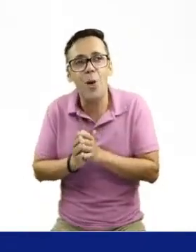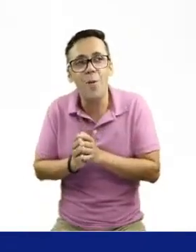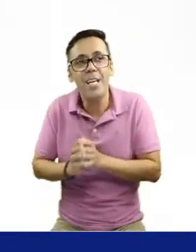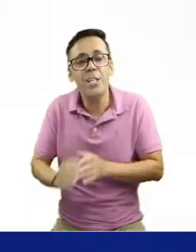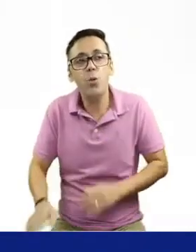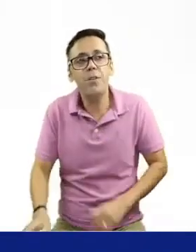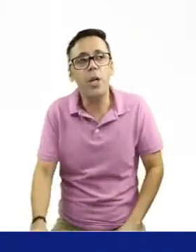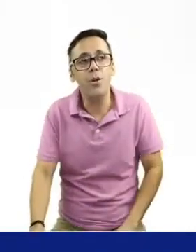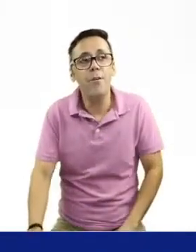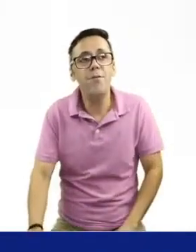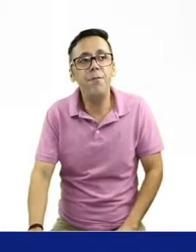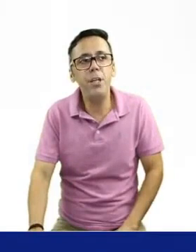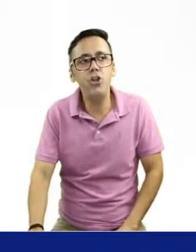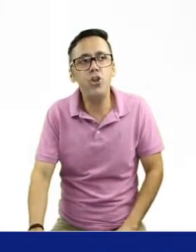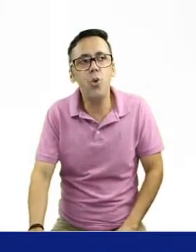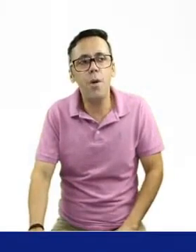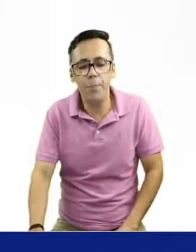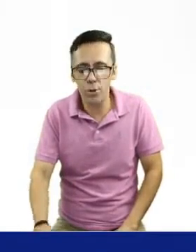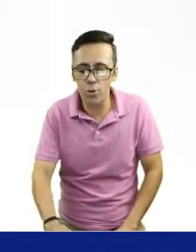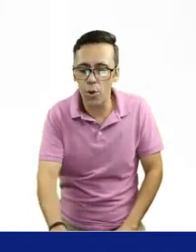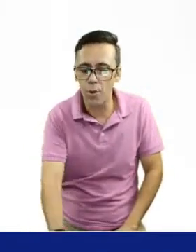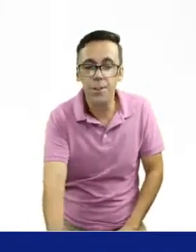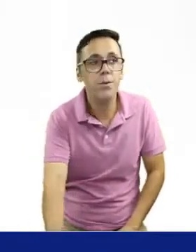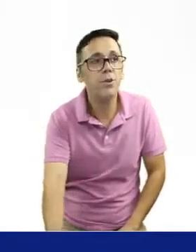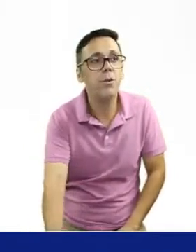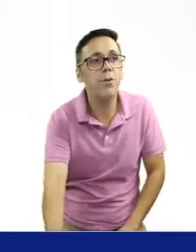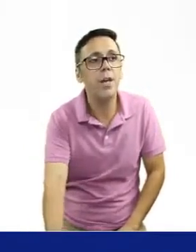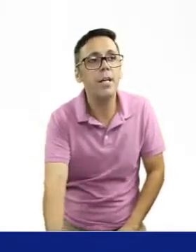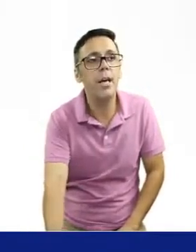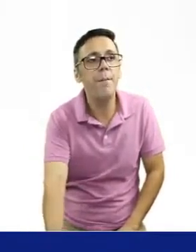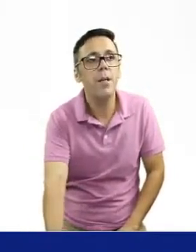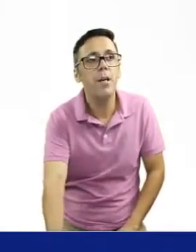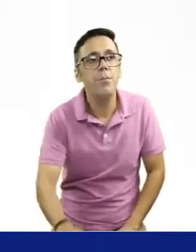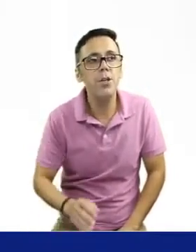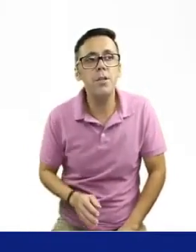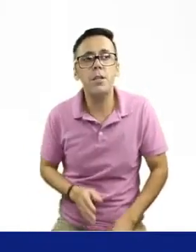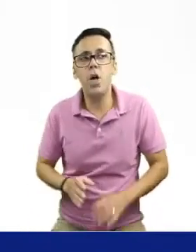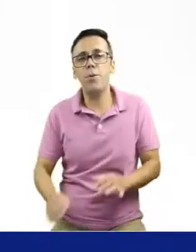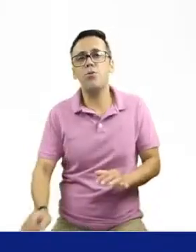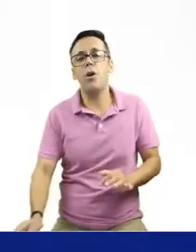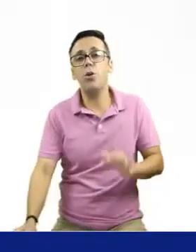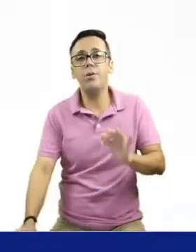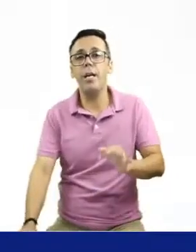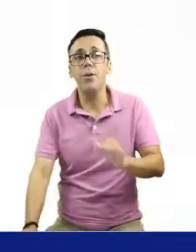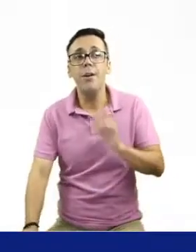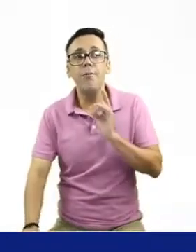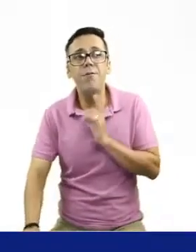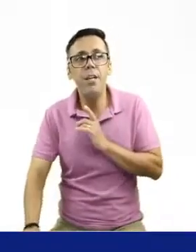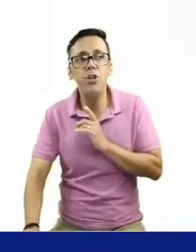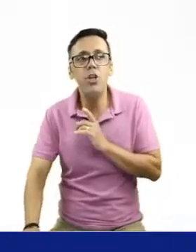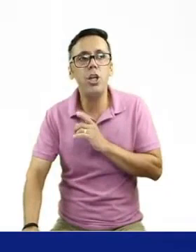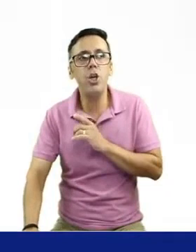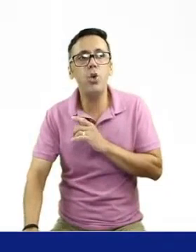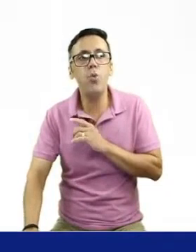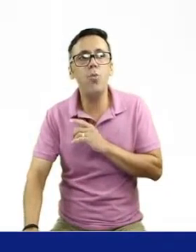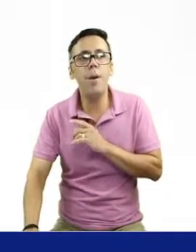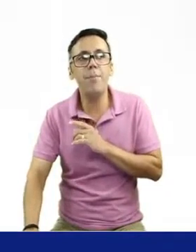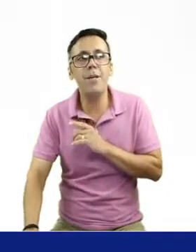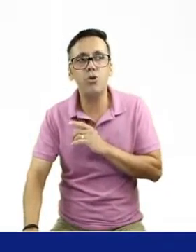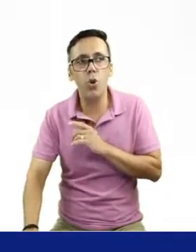disse então pessoal que eu tenho 21 pessoas que eu voltar aqui Me diz então pessoal que eu tenho